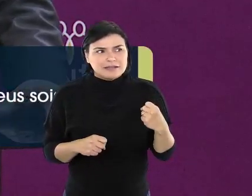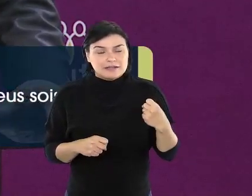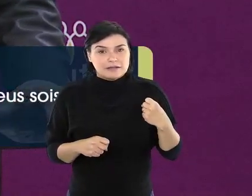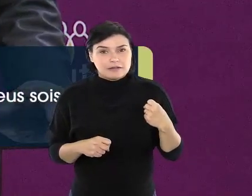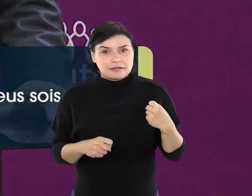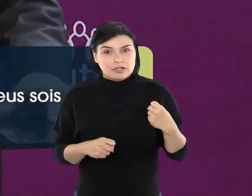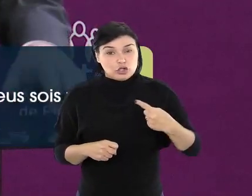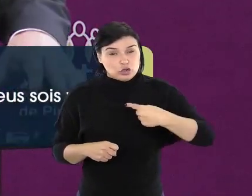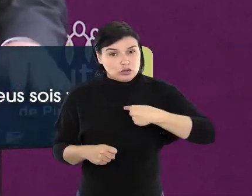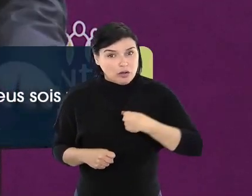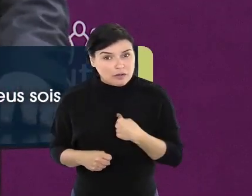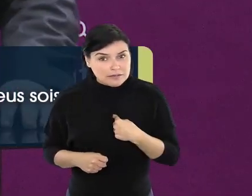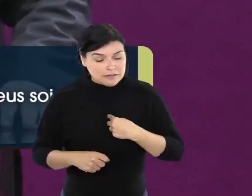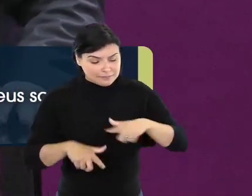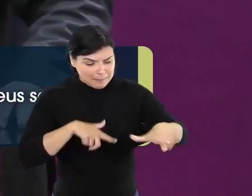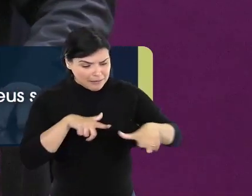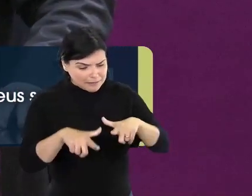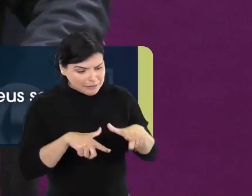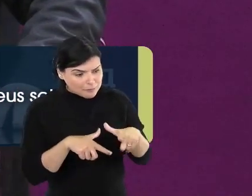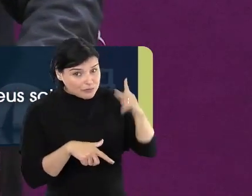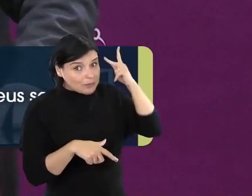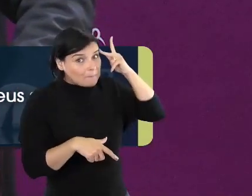Qual operadores